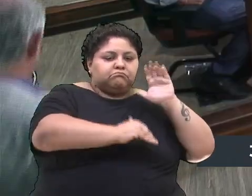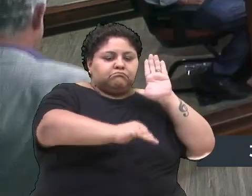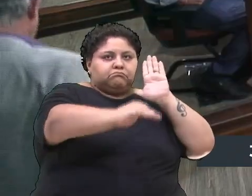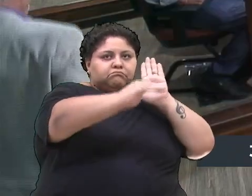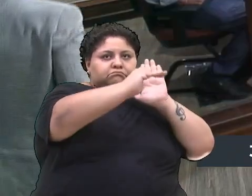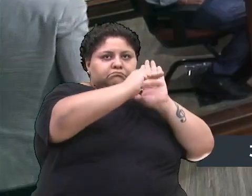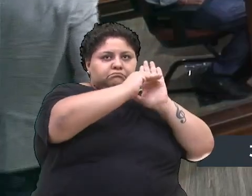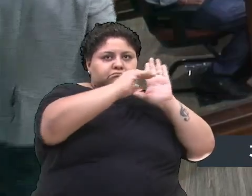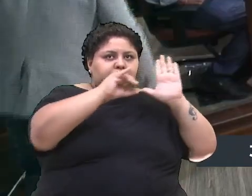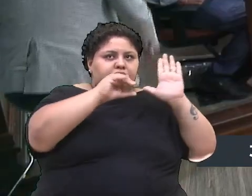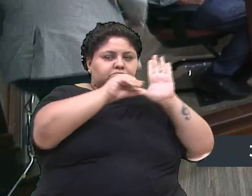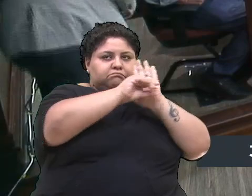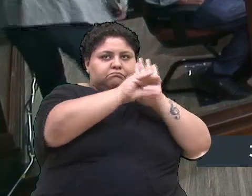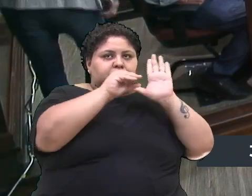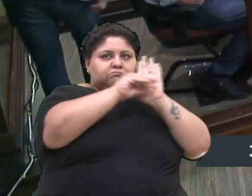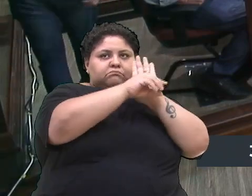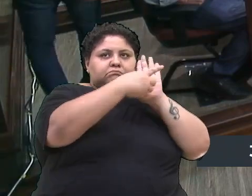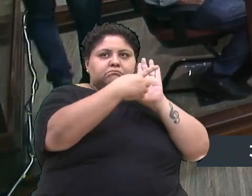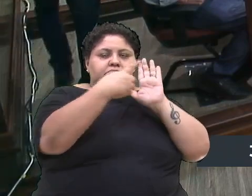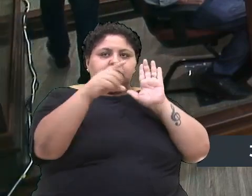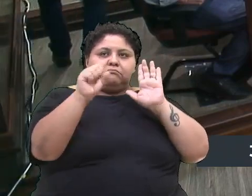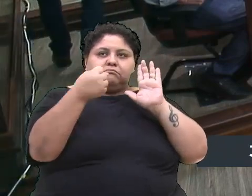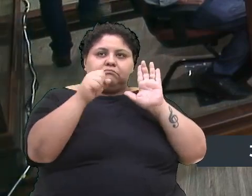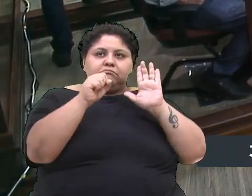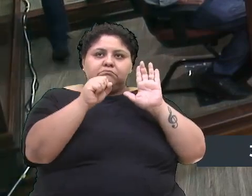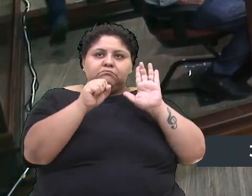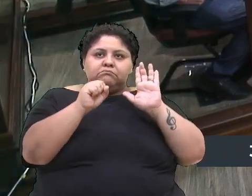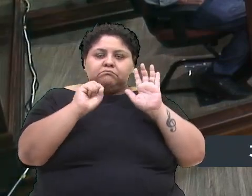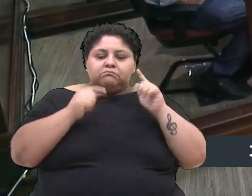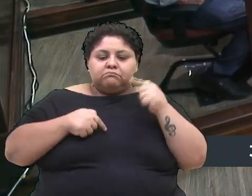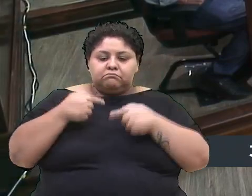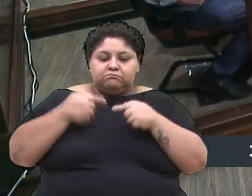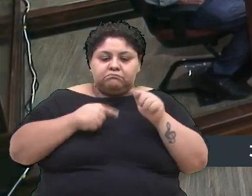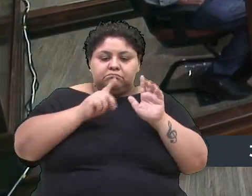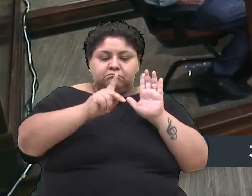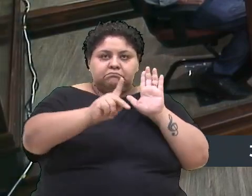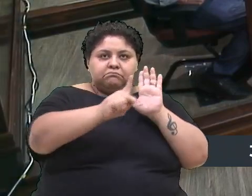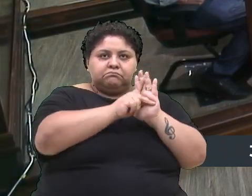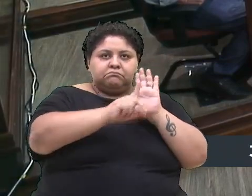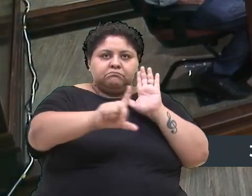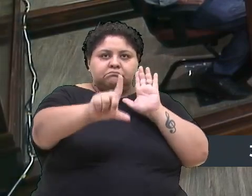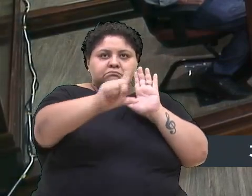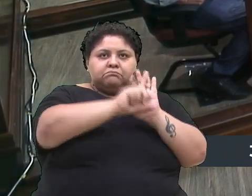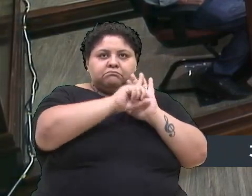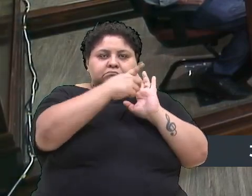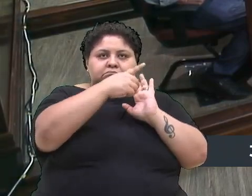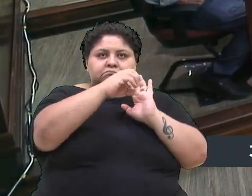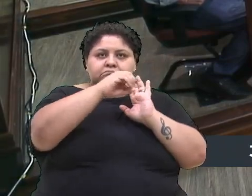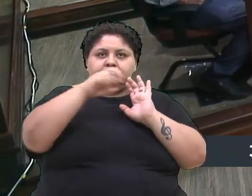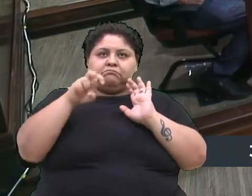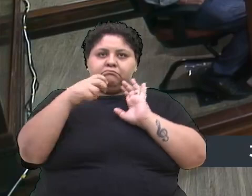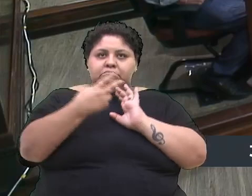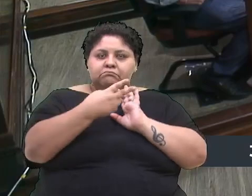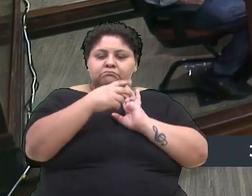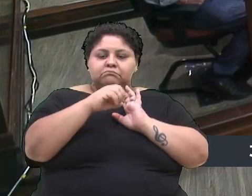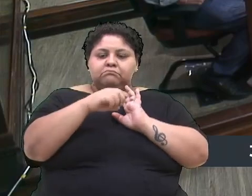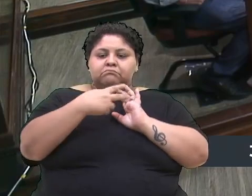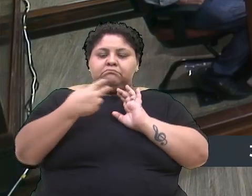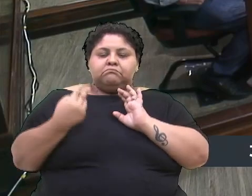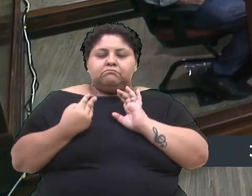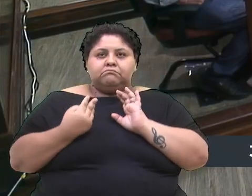artigo 118, para discutir o projeto de lei 105 de 2023,